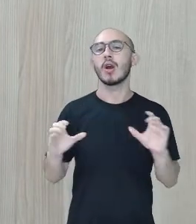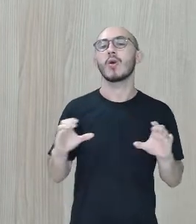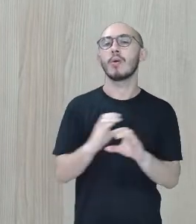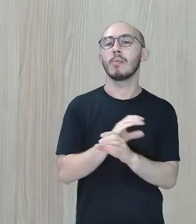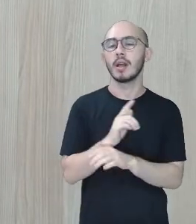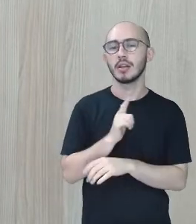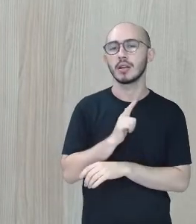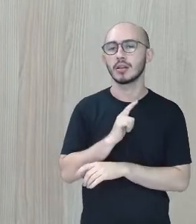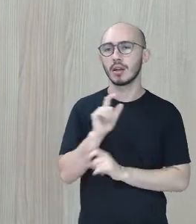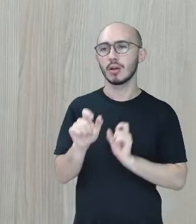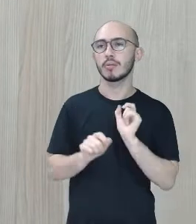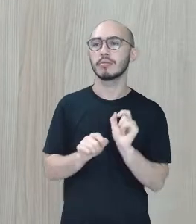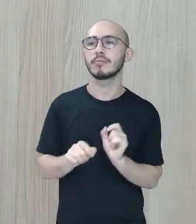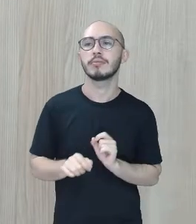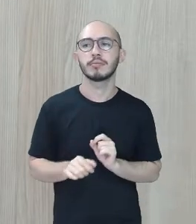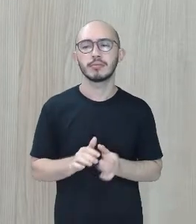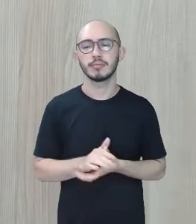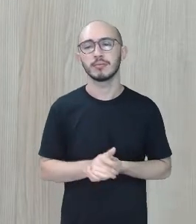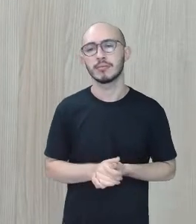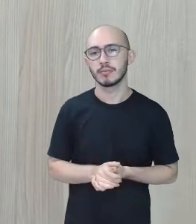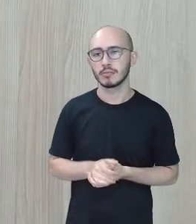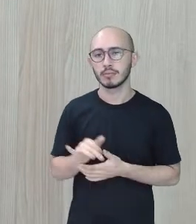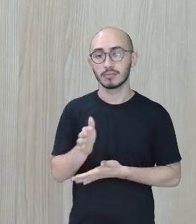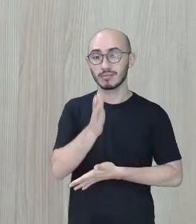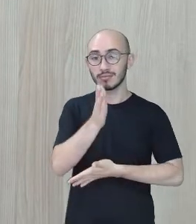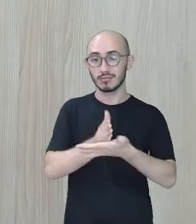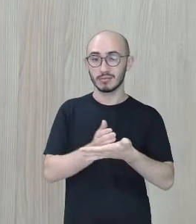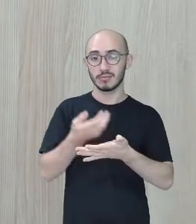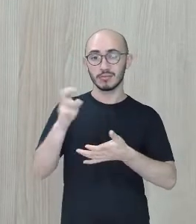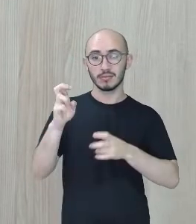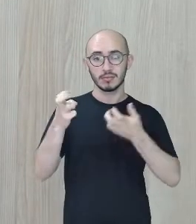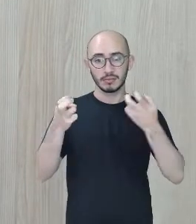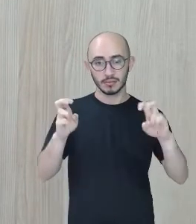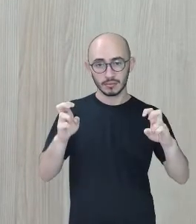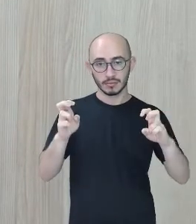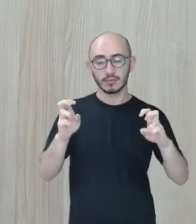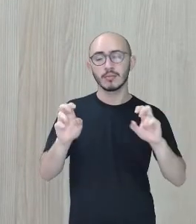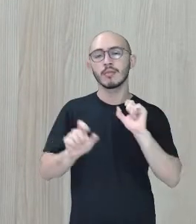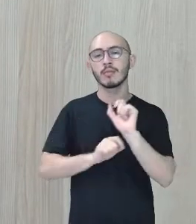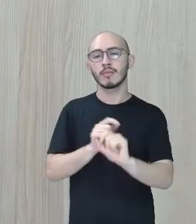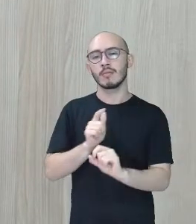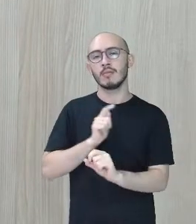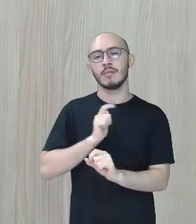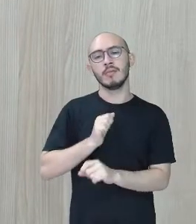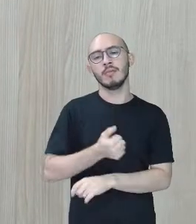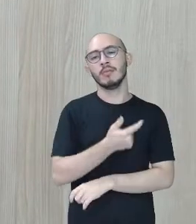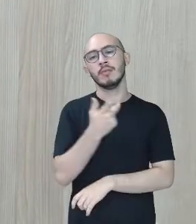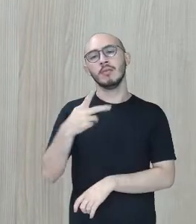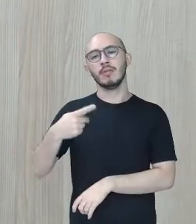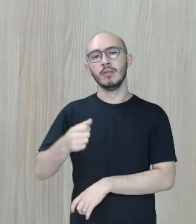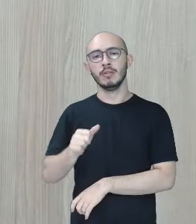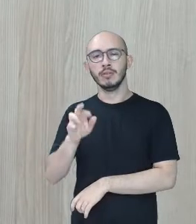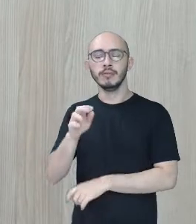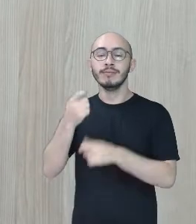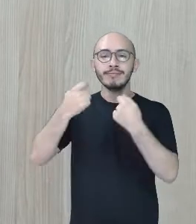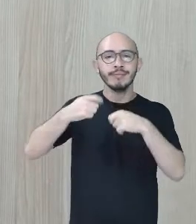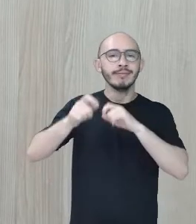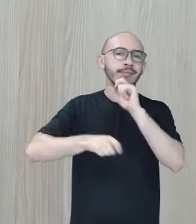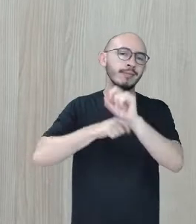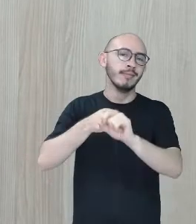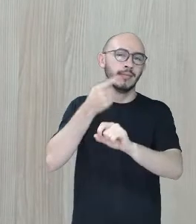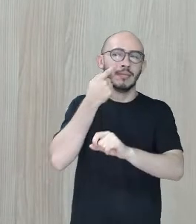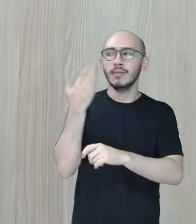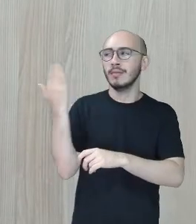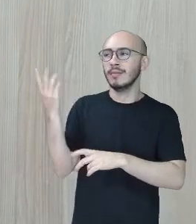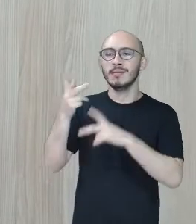gente tiver 10 termos e tiver dividir no meio 5, então a gente vai ter aí uma quantidade par e vai precisar acontecer o que aconteceu aí